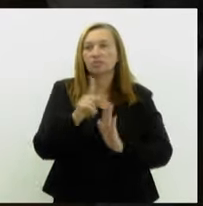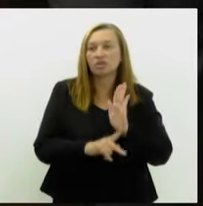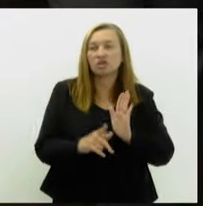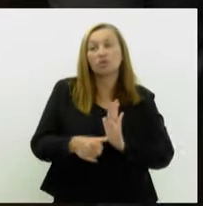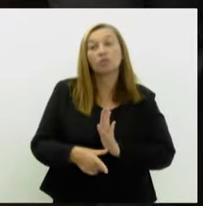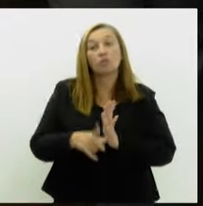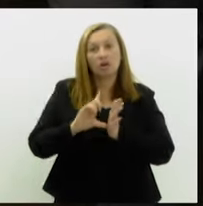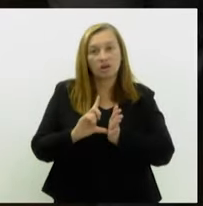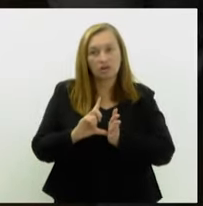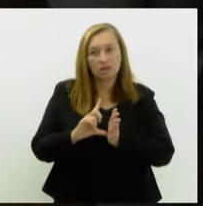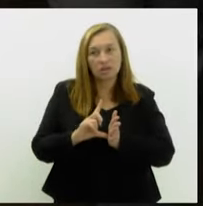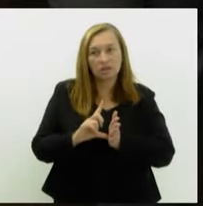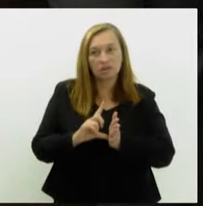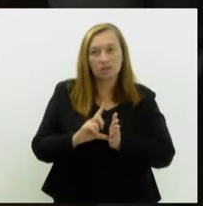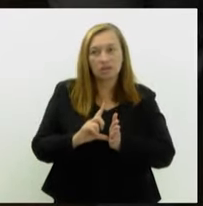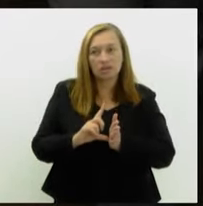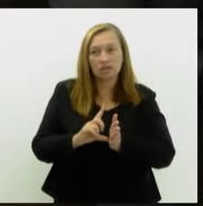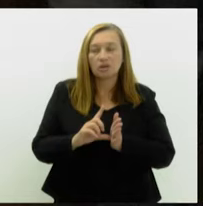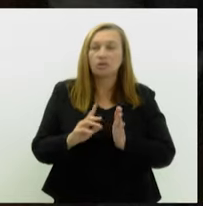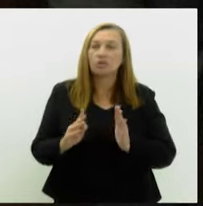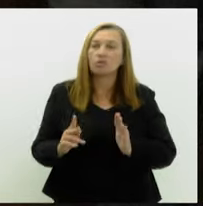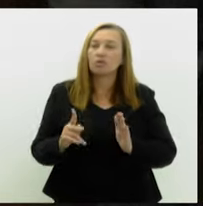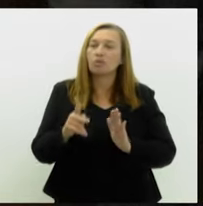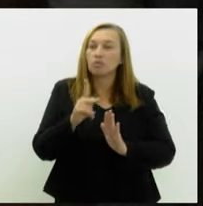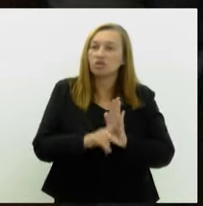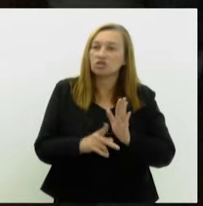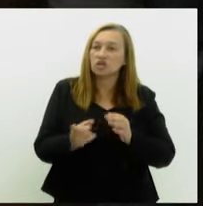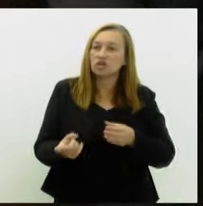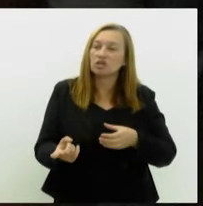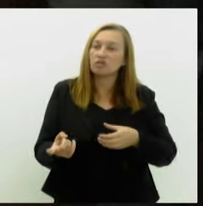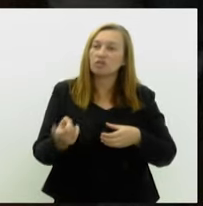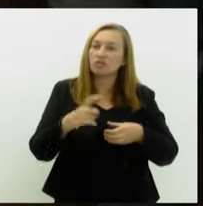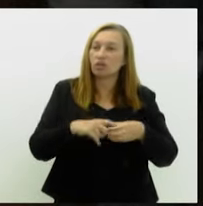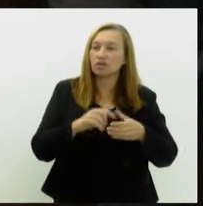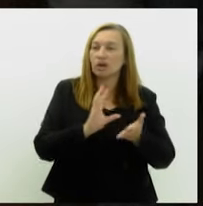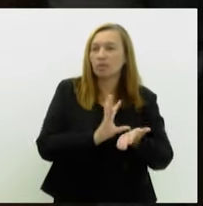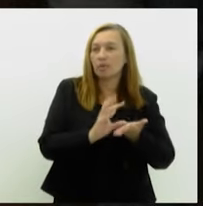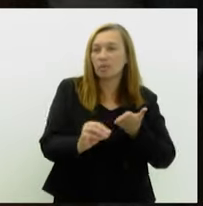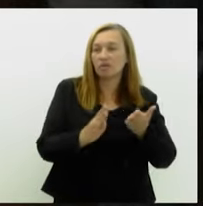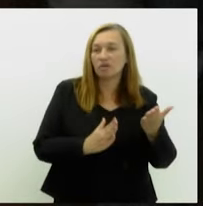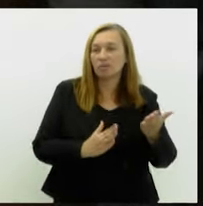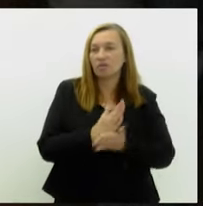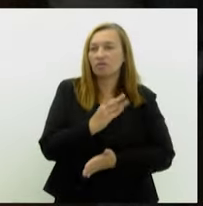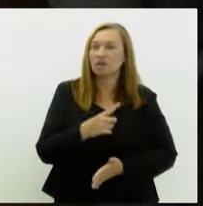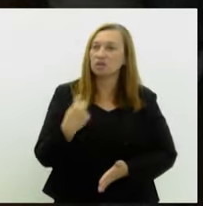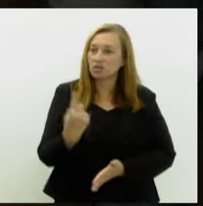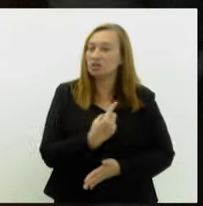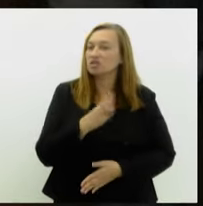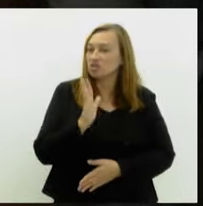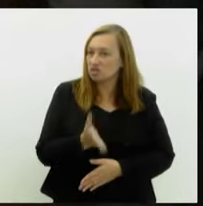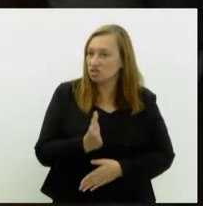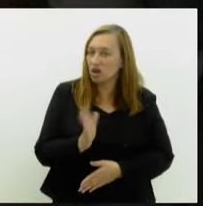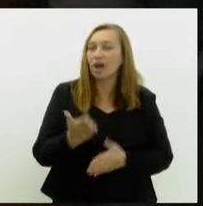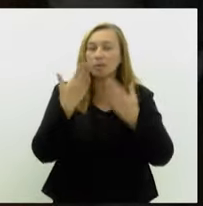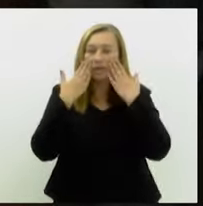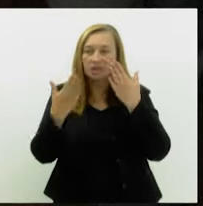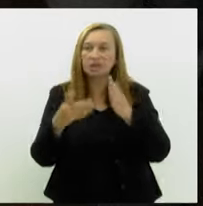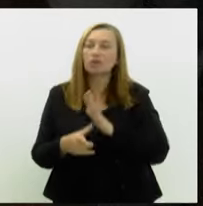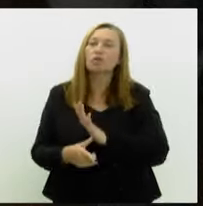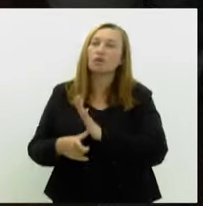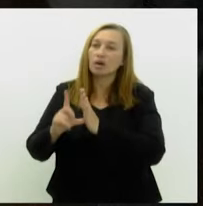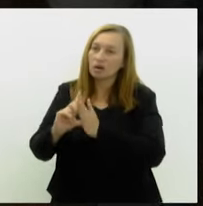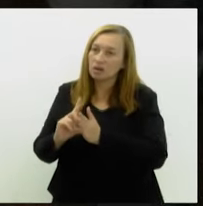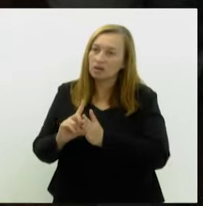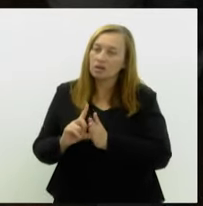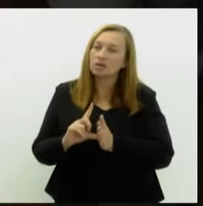antes e acaba que o projeto vem, a pauta é aprovado e nós, que já tínhamos apresentado, o